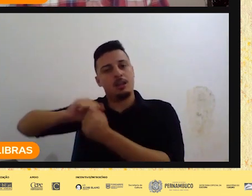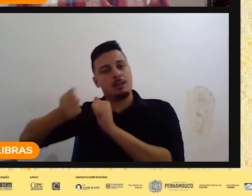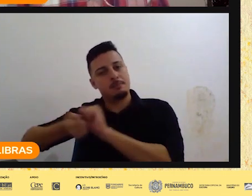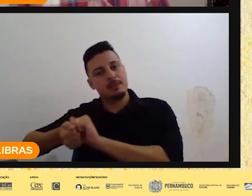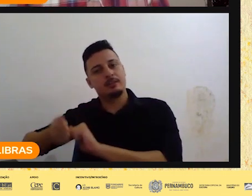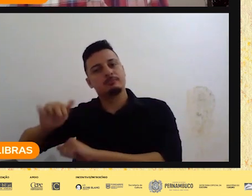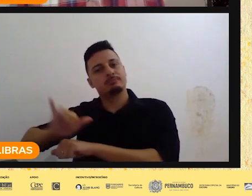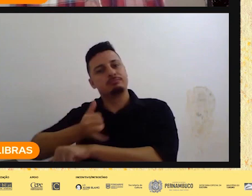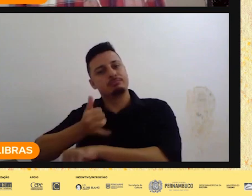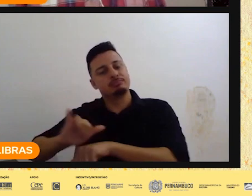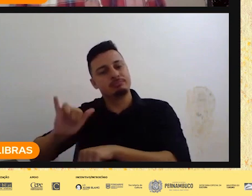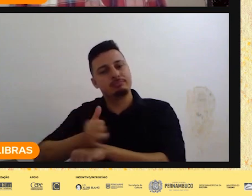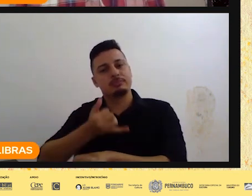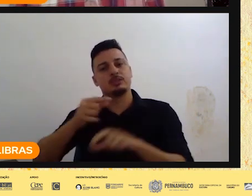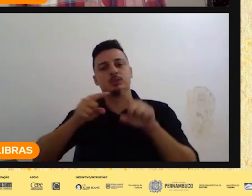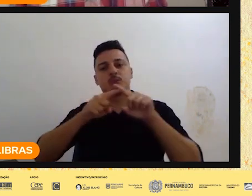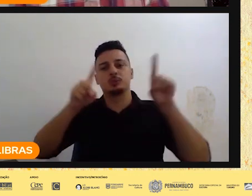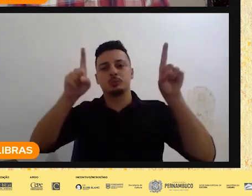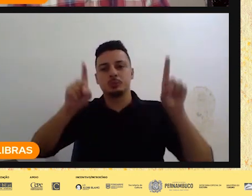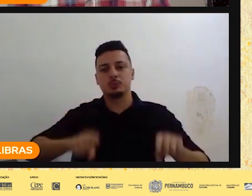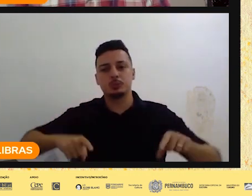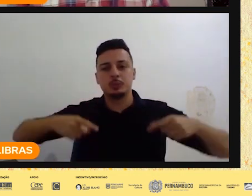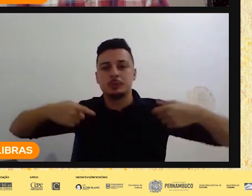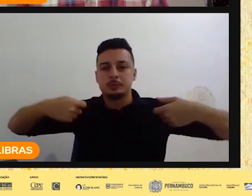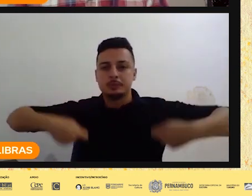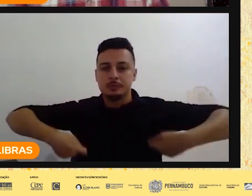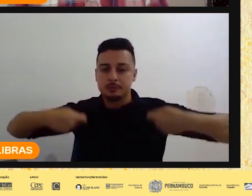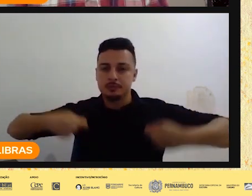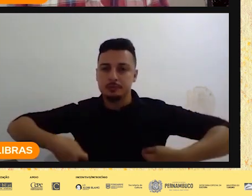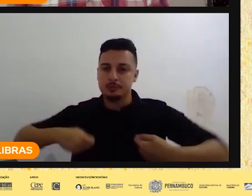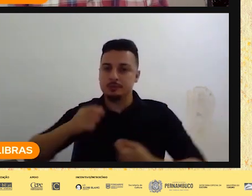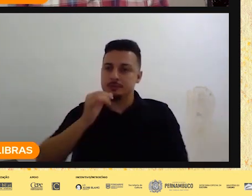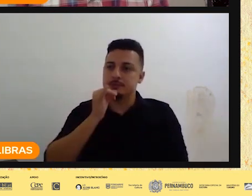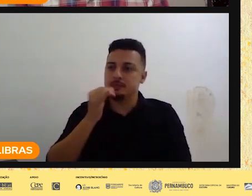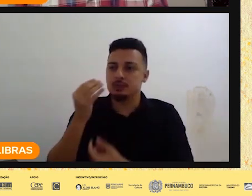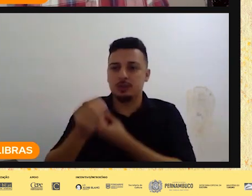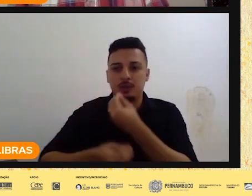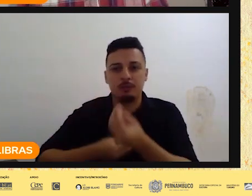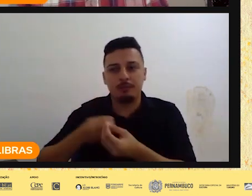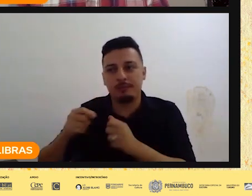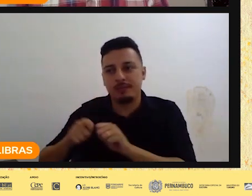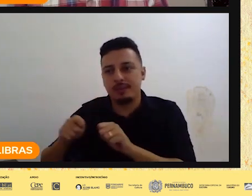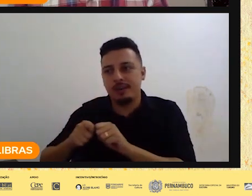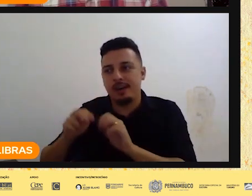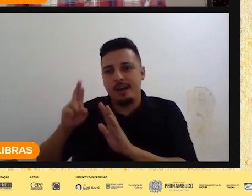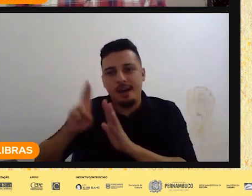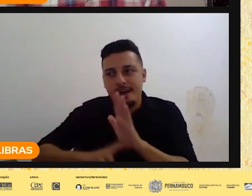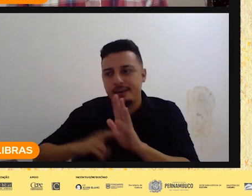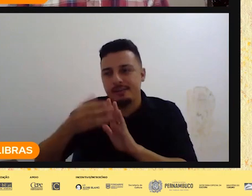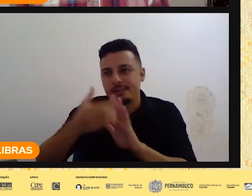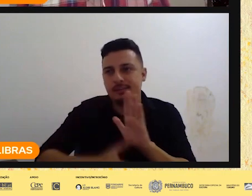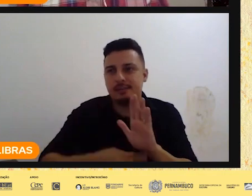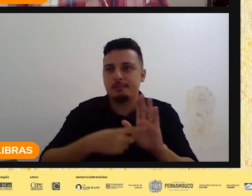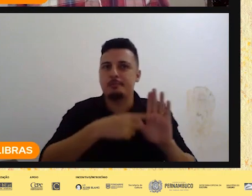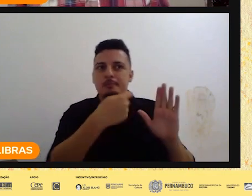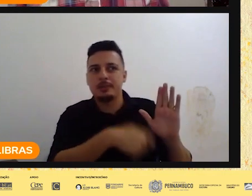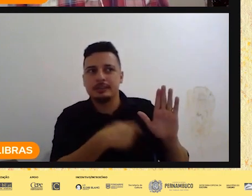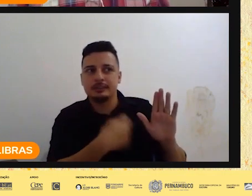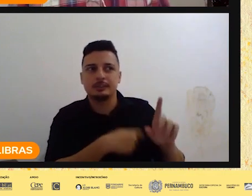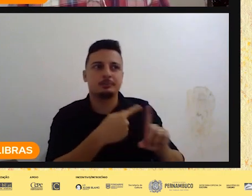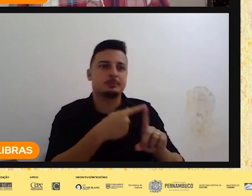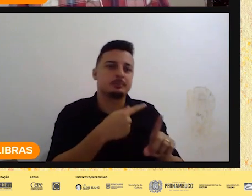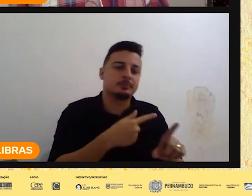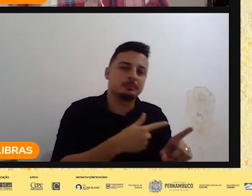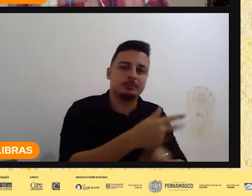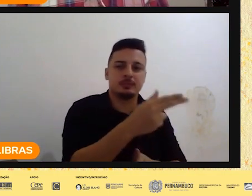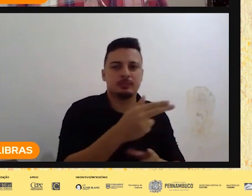cada projeto, eu costumo dizer, cada projeto tem seu modelo de negócio. Não existe uma regra assim que eu diga, faz assim que vai conseguir. Tem projetos que você vai conseguir